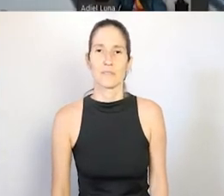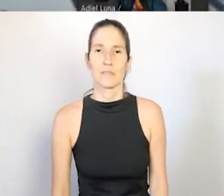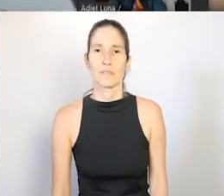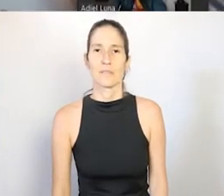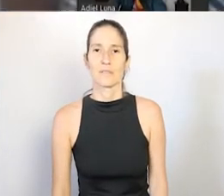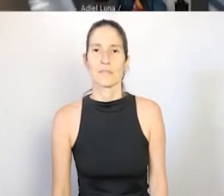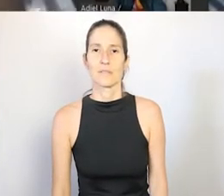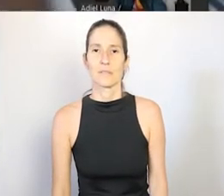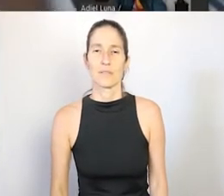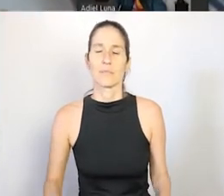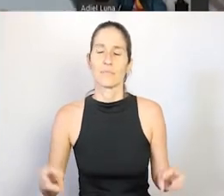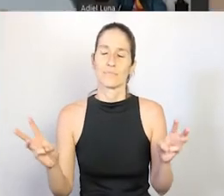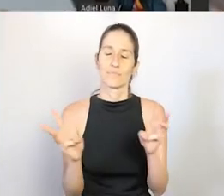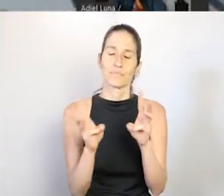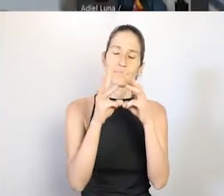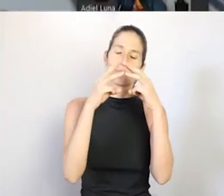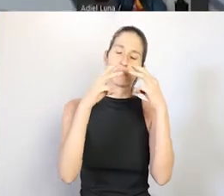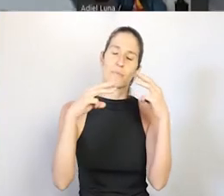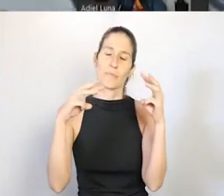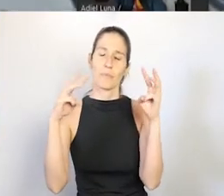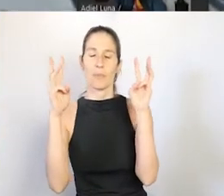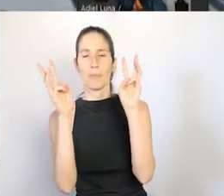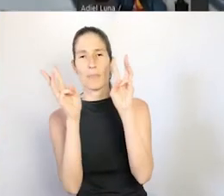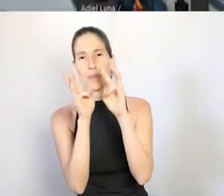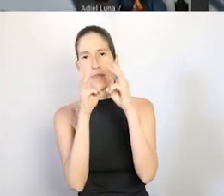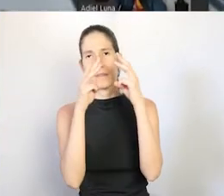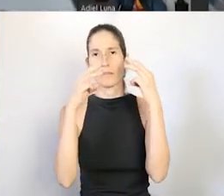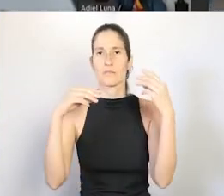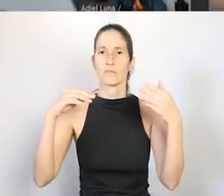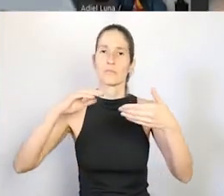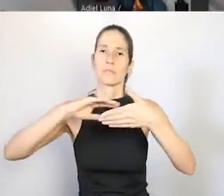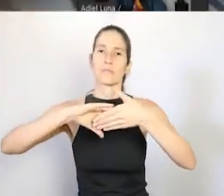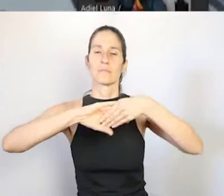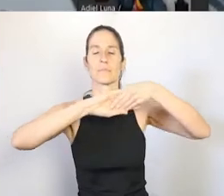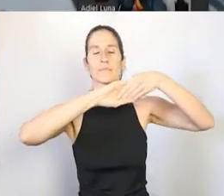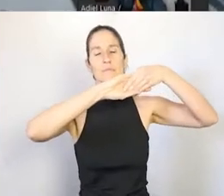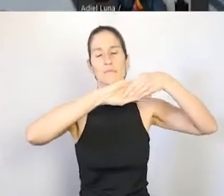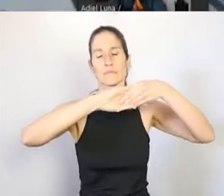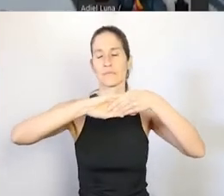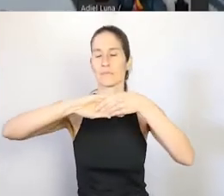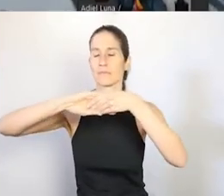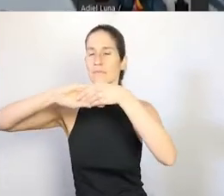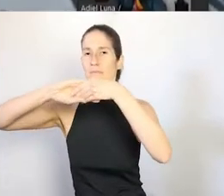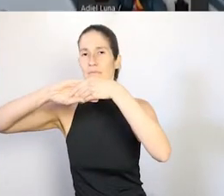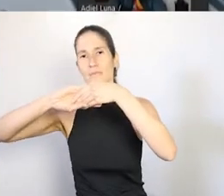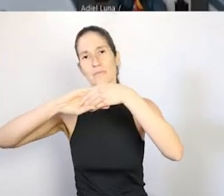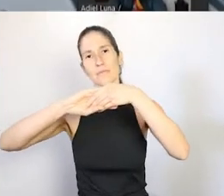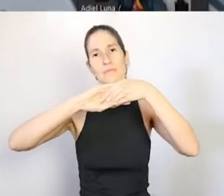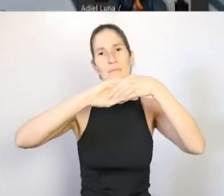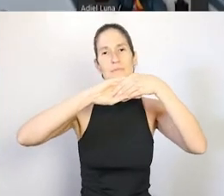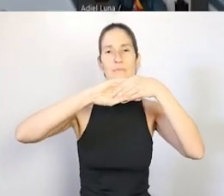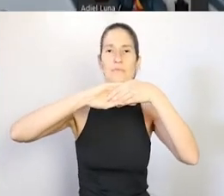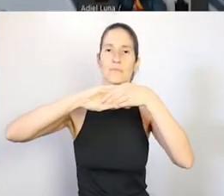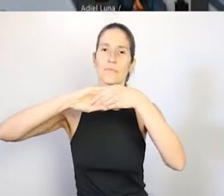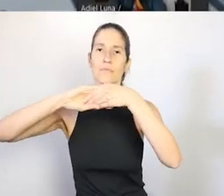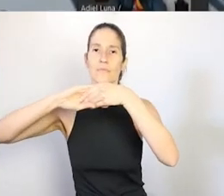voz. Pra se dançar ciranda, juntamos de mão com